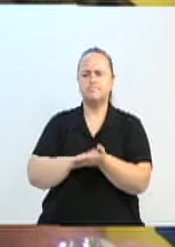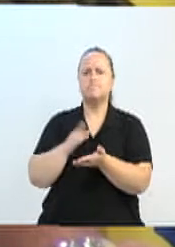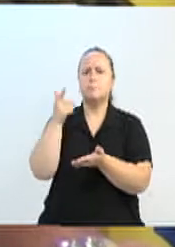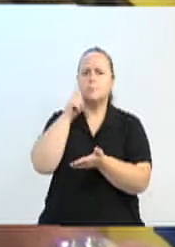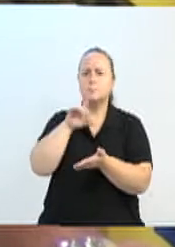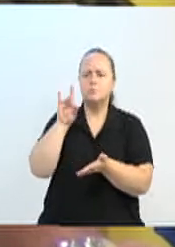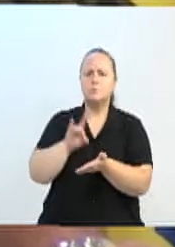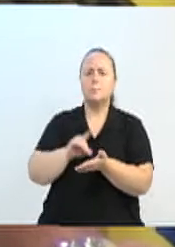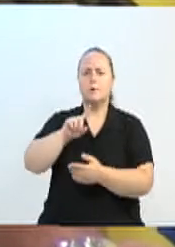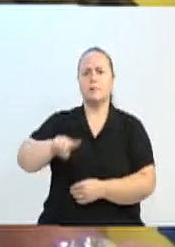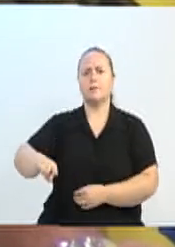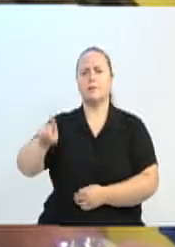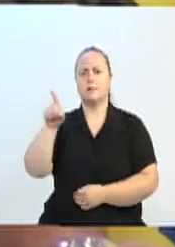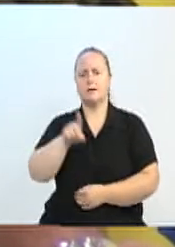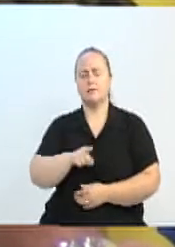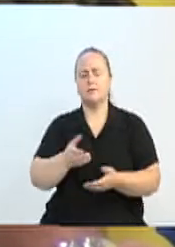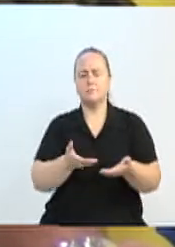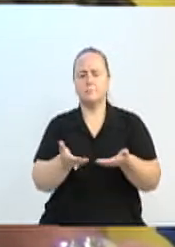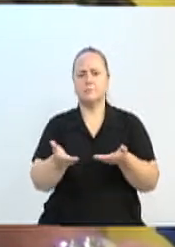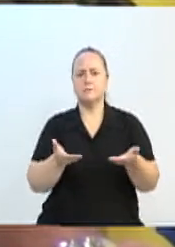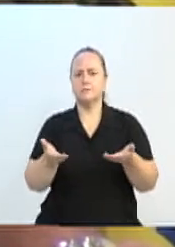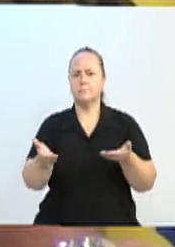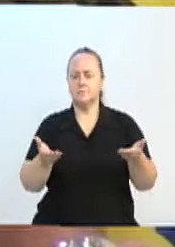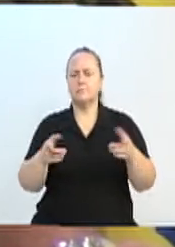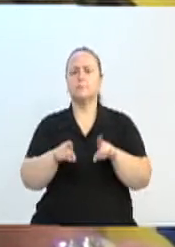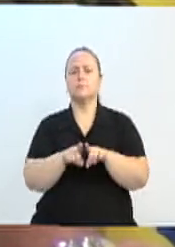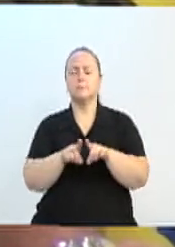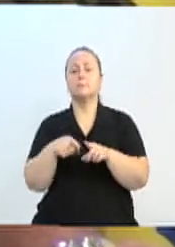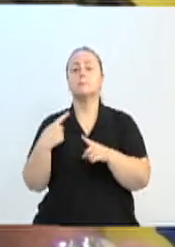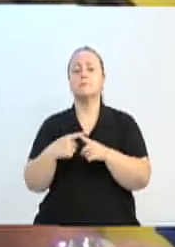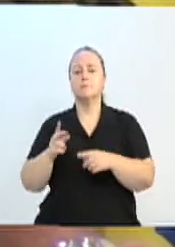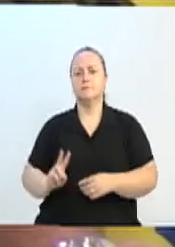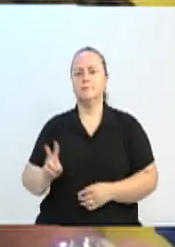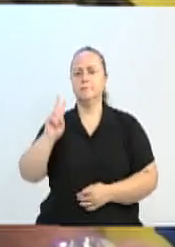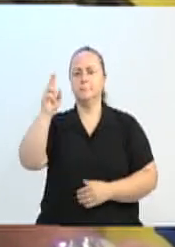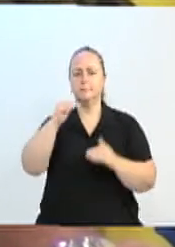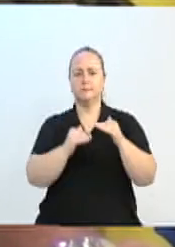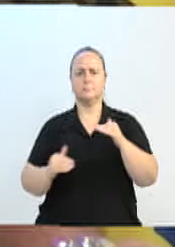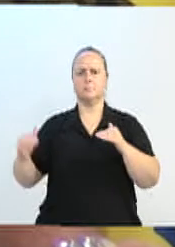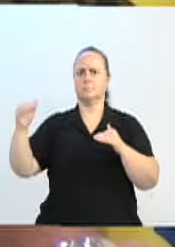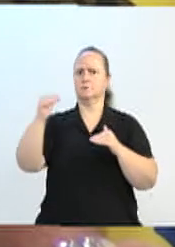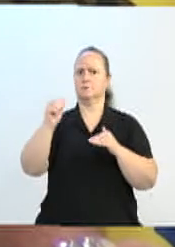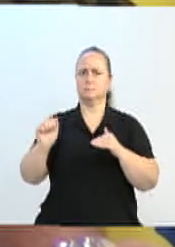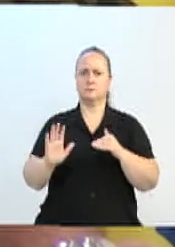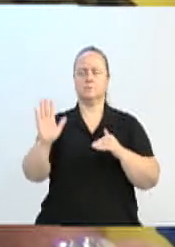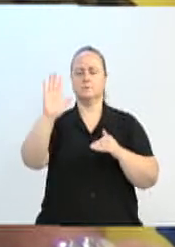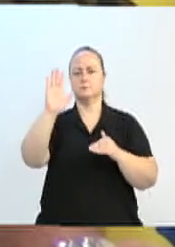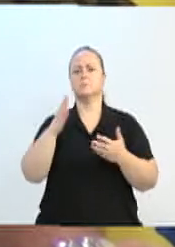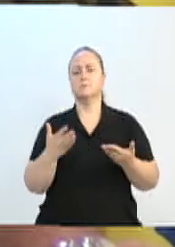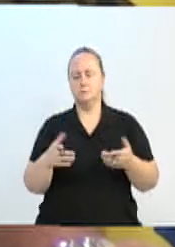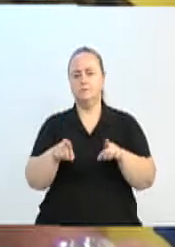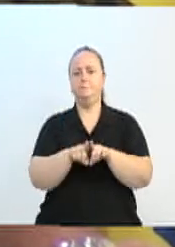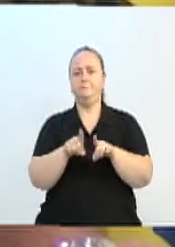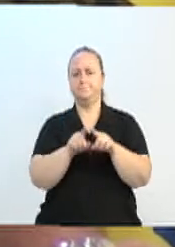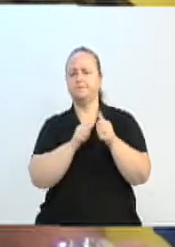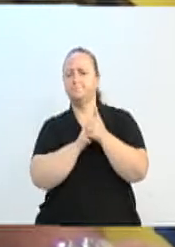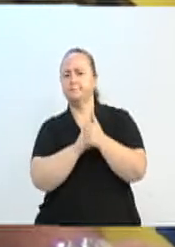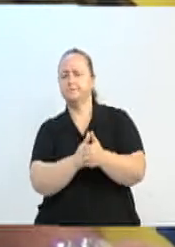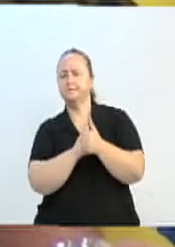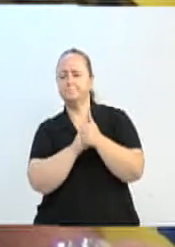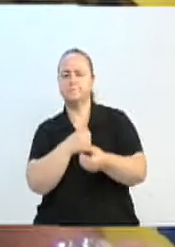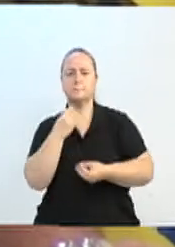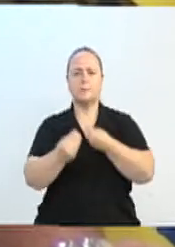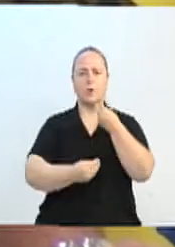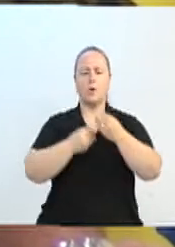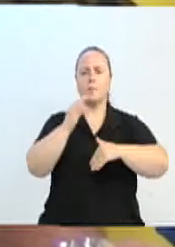cancelamento de licitações também o valor acima da referência de mercado e acompanhamos o andamento